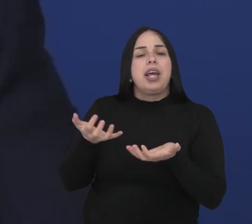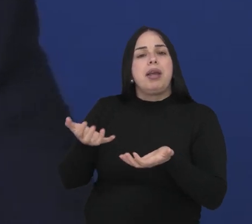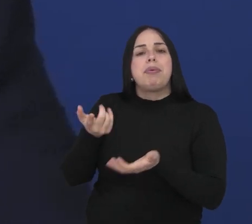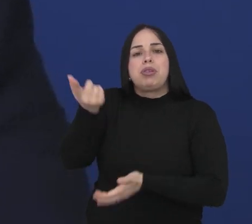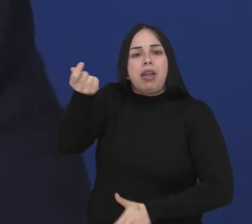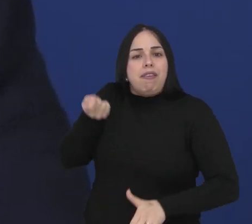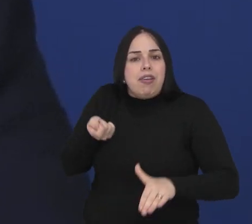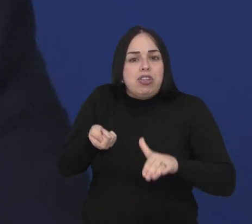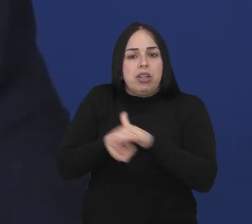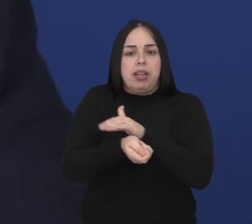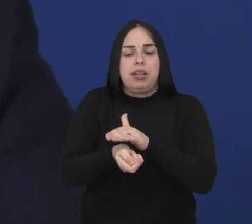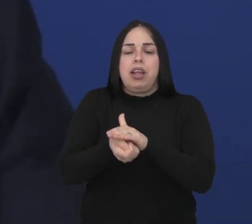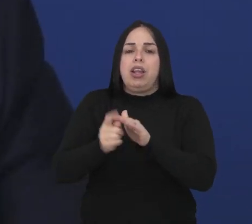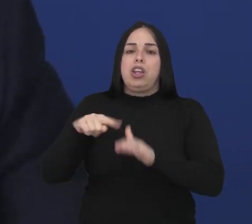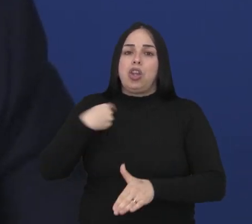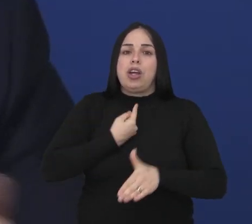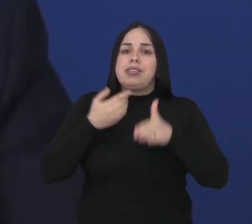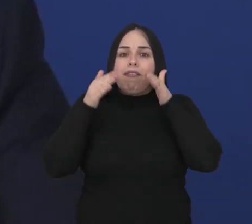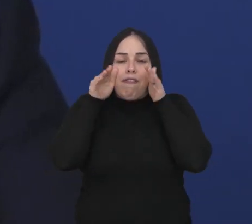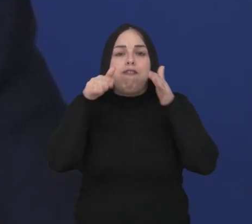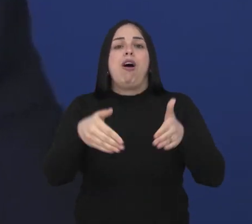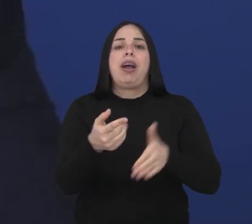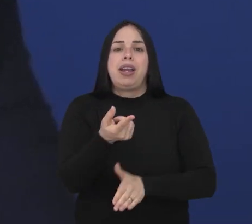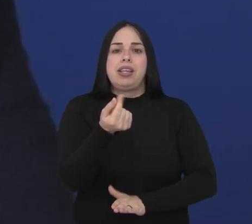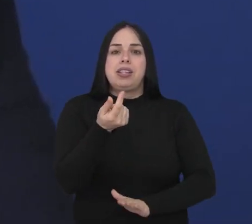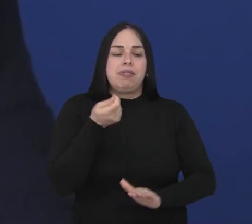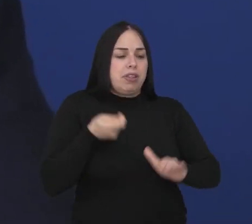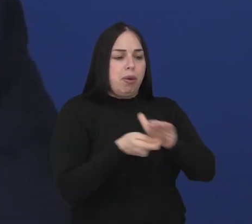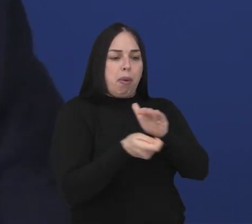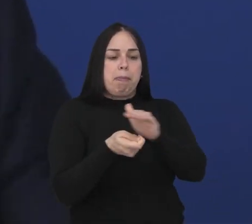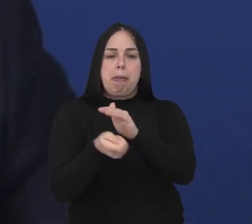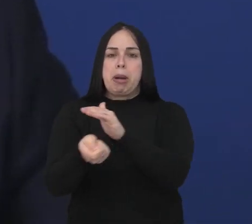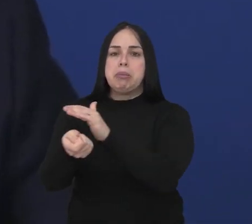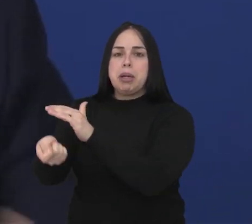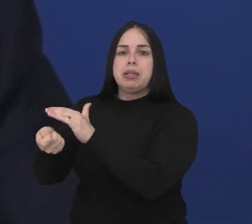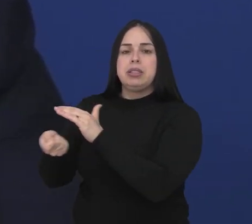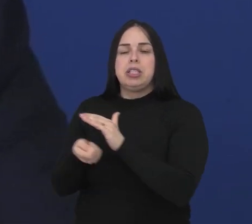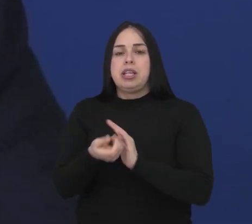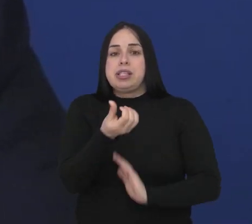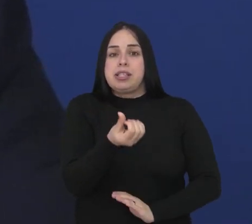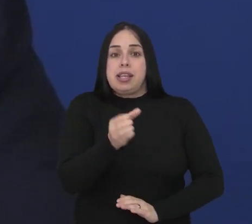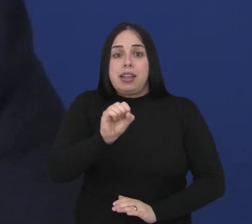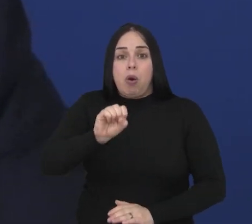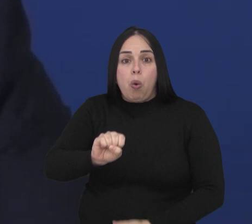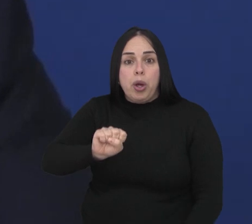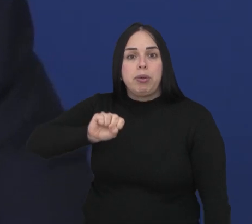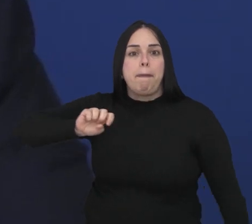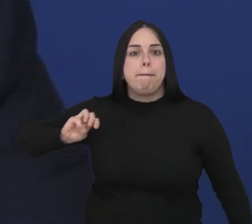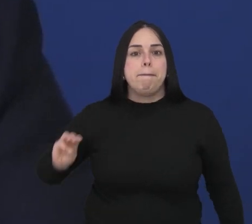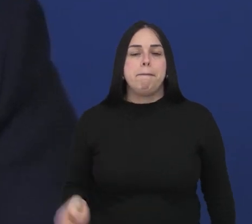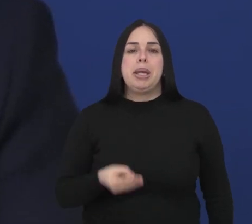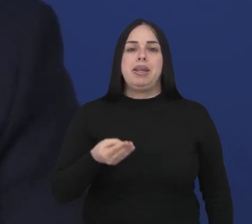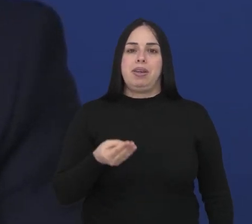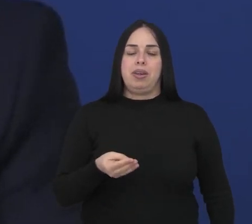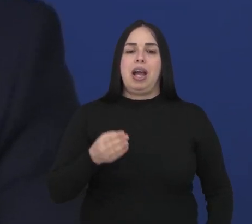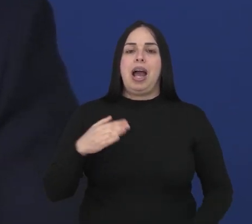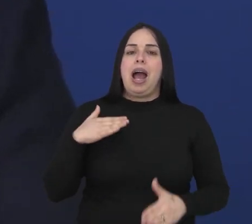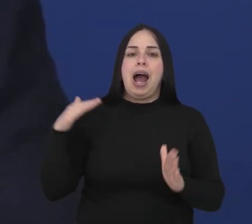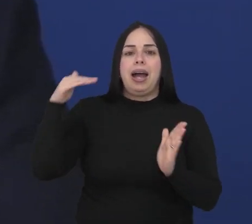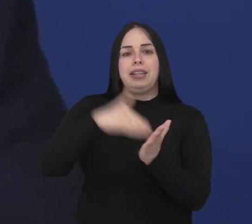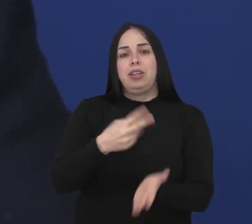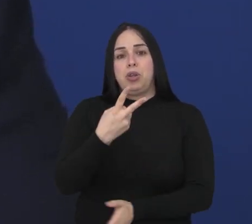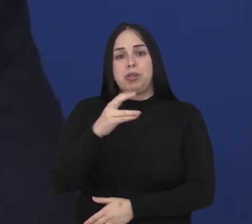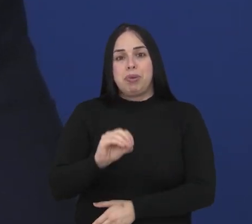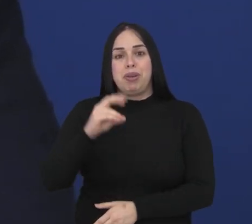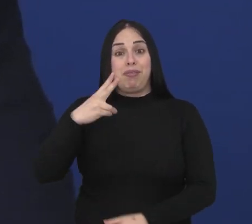que a gente buscou um investidor de referência e para isso que o nosso foco sempre foi o investimento. Nós temos um investimento projetado de 68 bilhões para